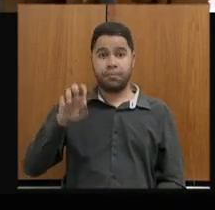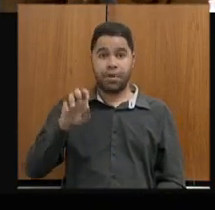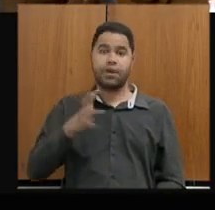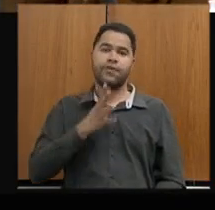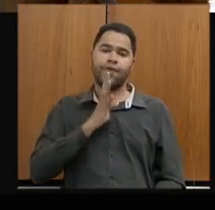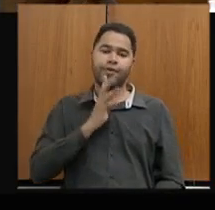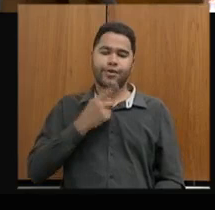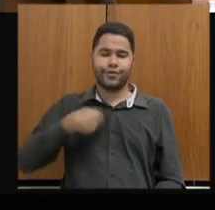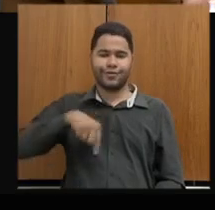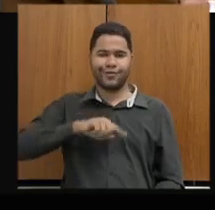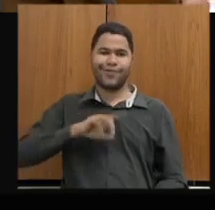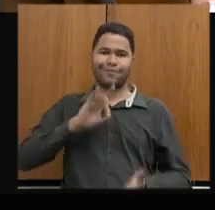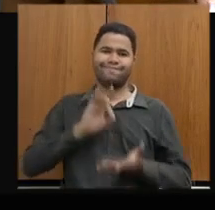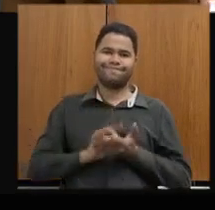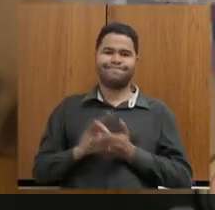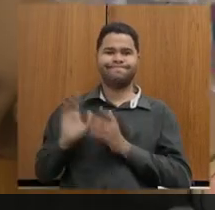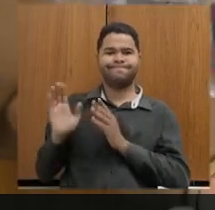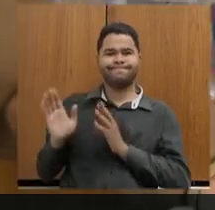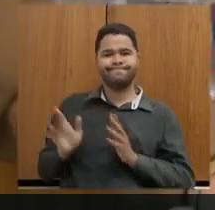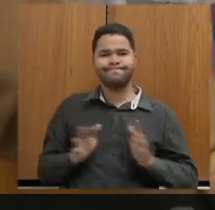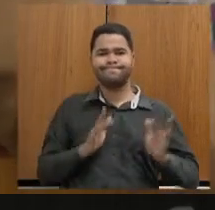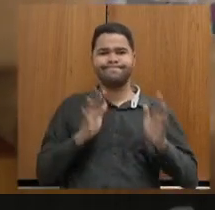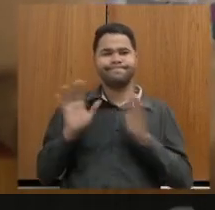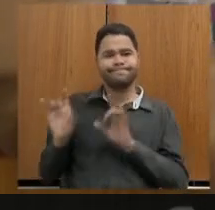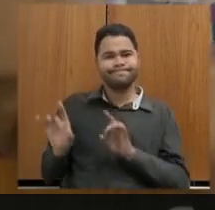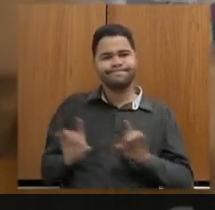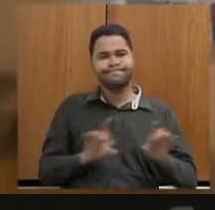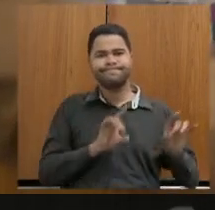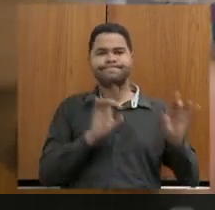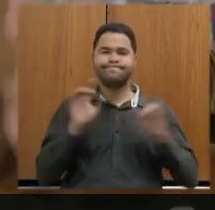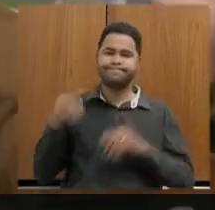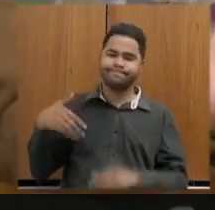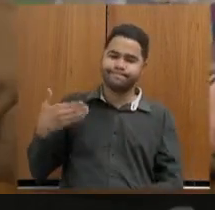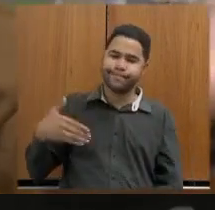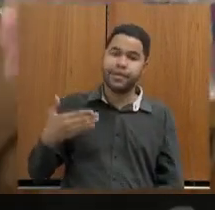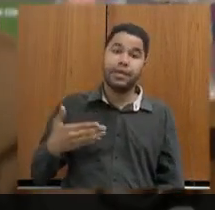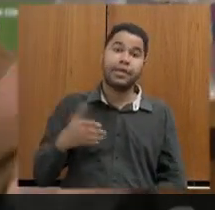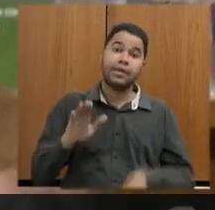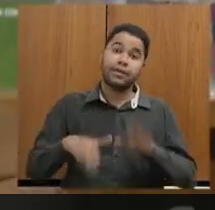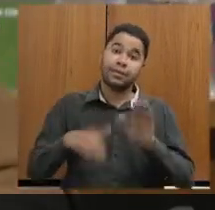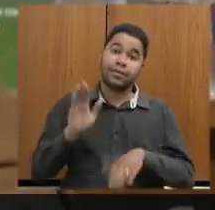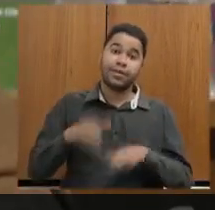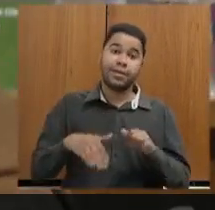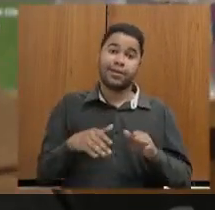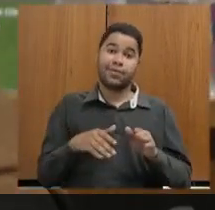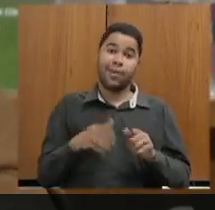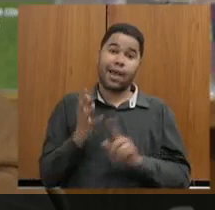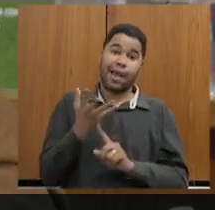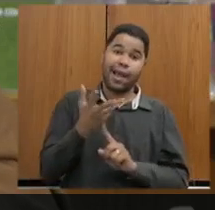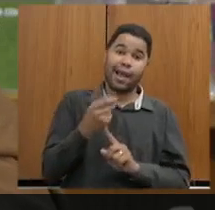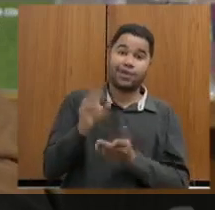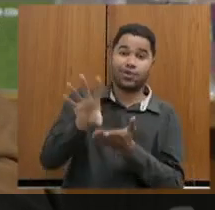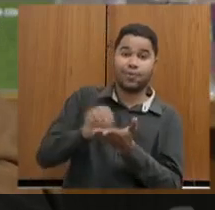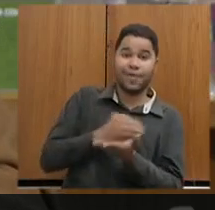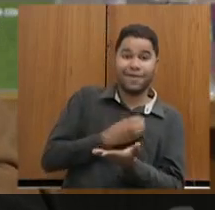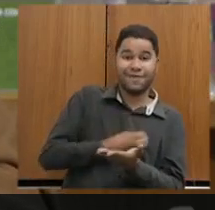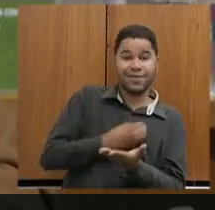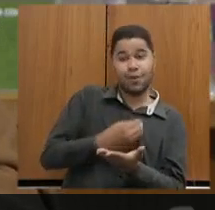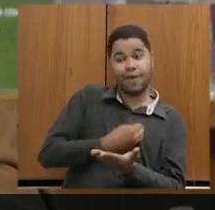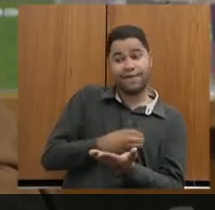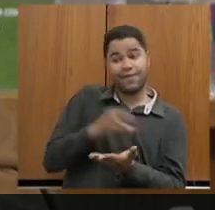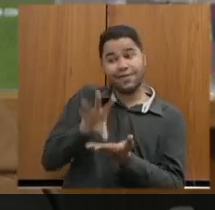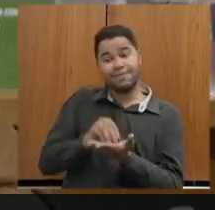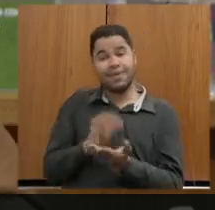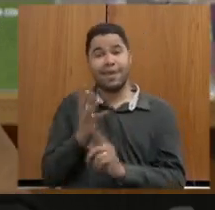né no infelizmente Às vezes a a a vida imita a arte ou então a própria arte imita a vida né então assim às vezes Dói né